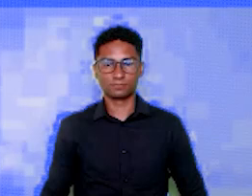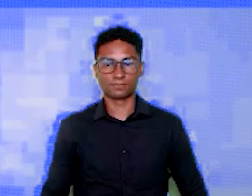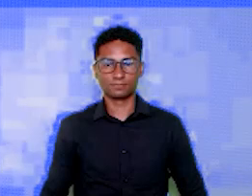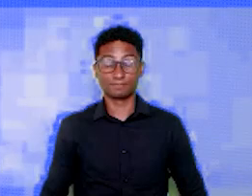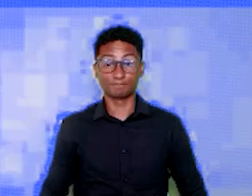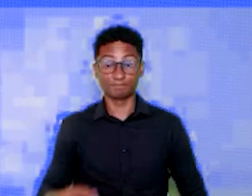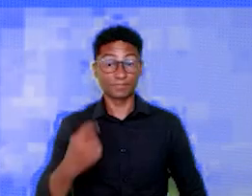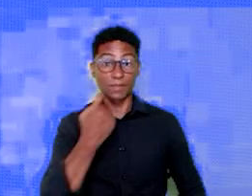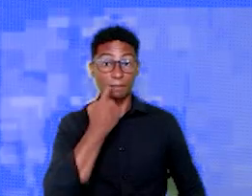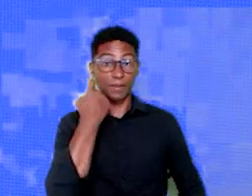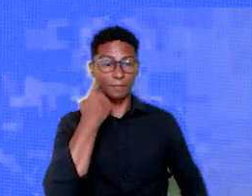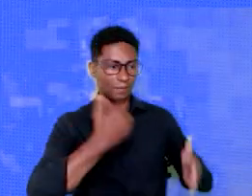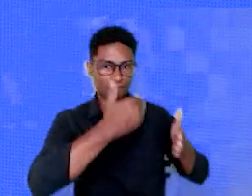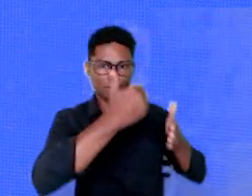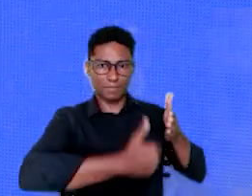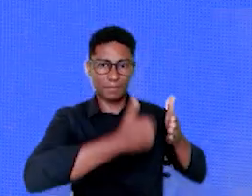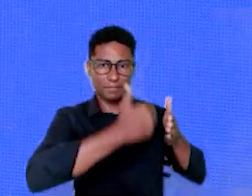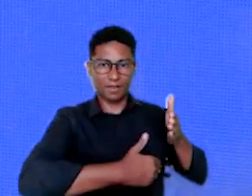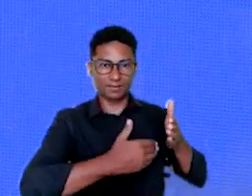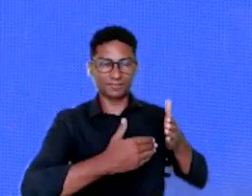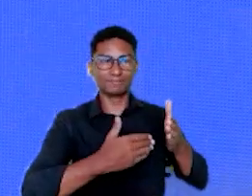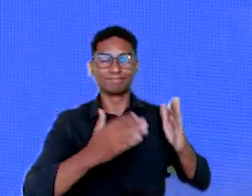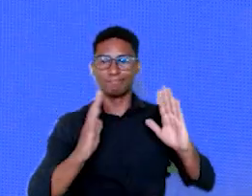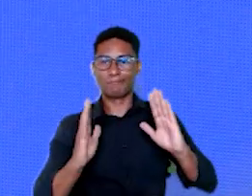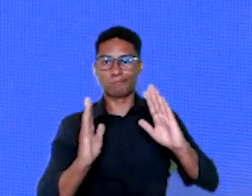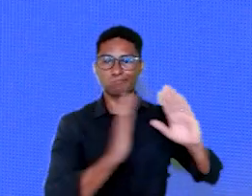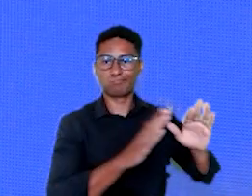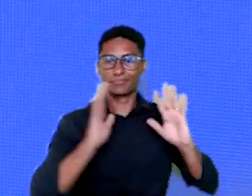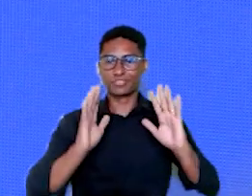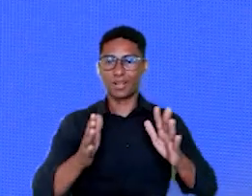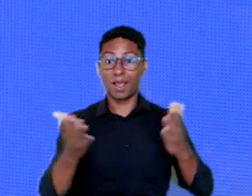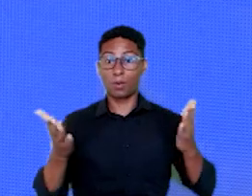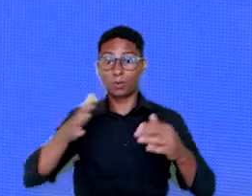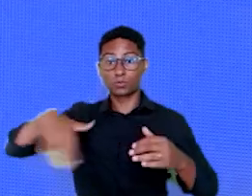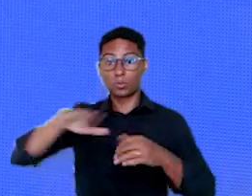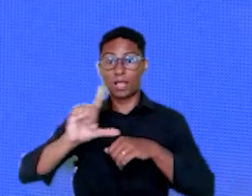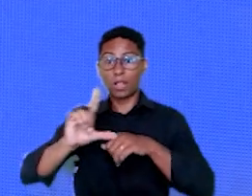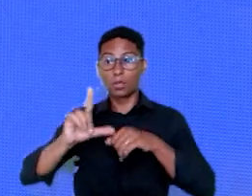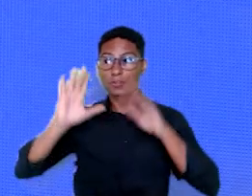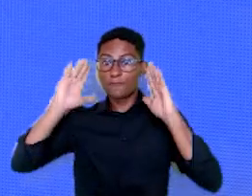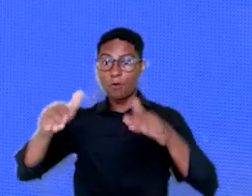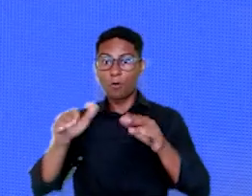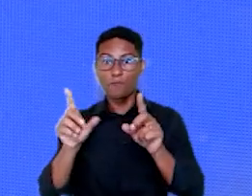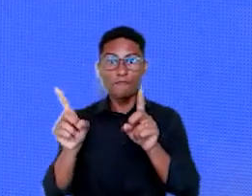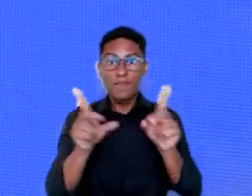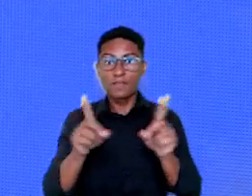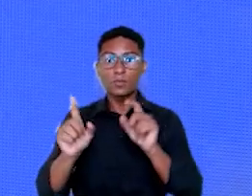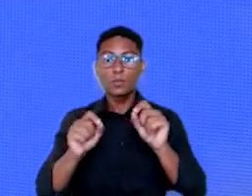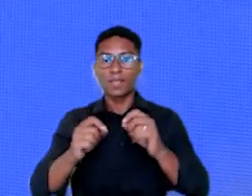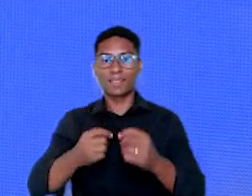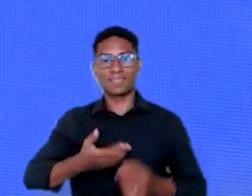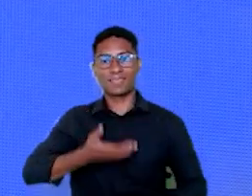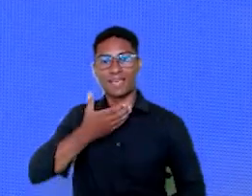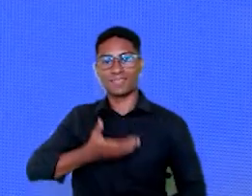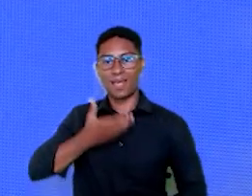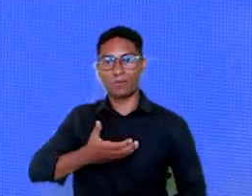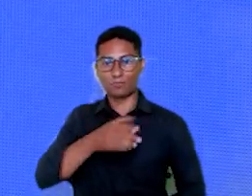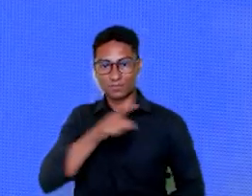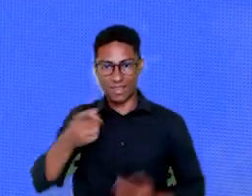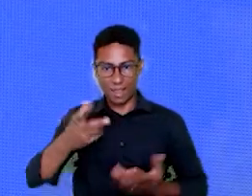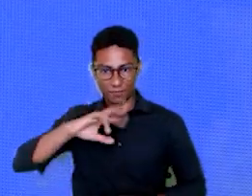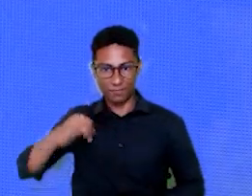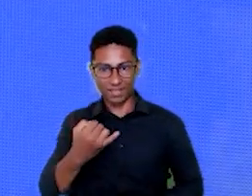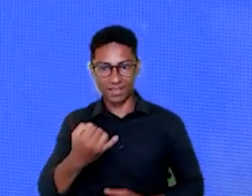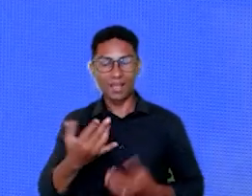Passada a Black Friday, todo o varejo está voltado para as vendas de Natal. E você, quer saber mais sobre como aproveitar a data?